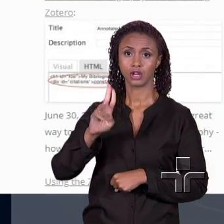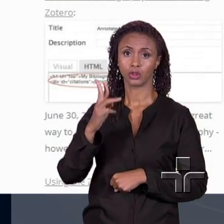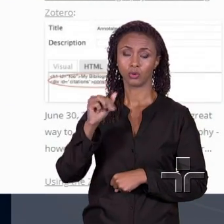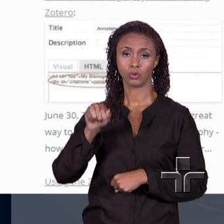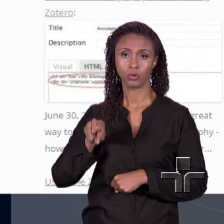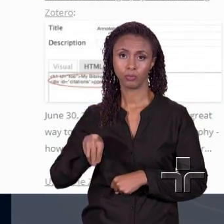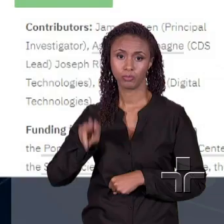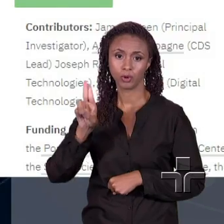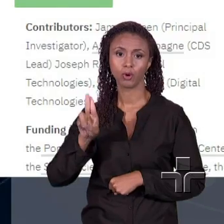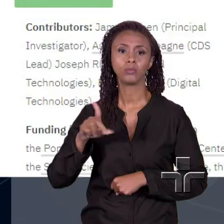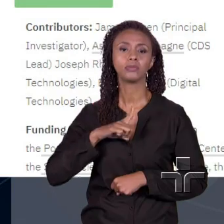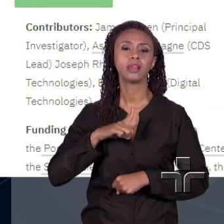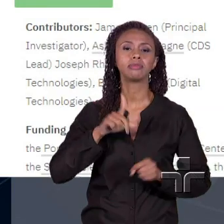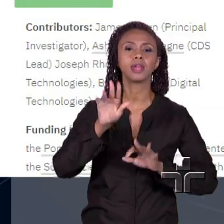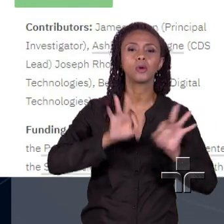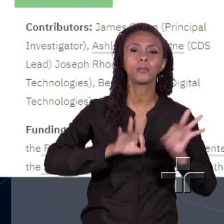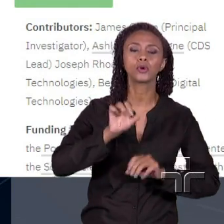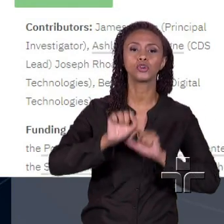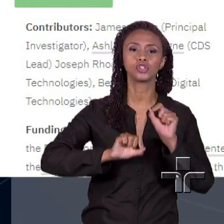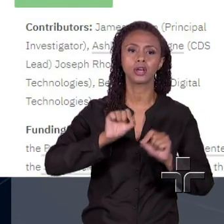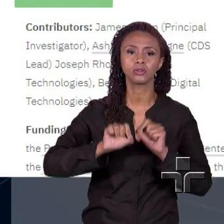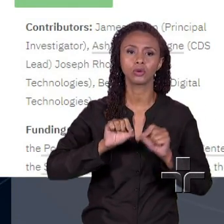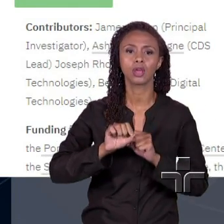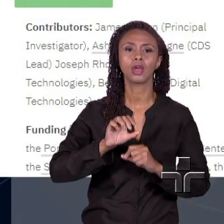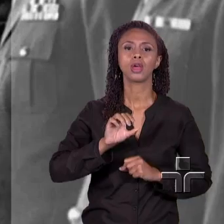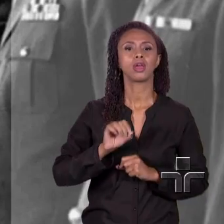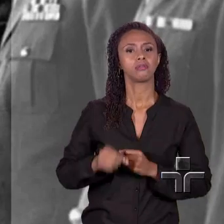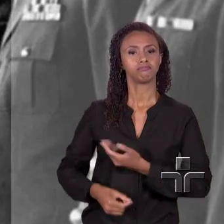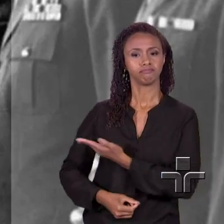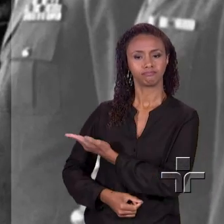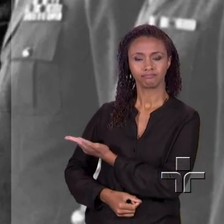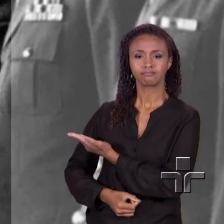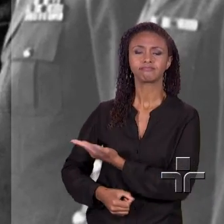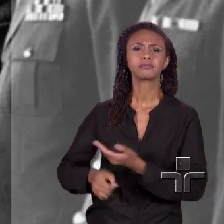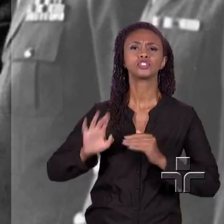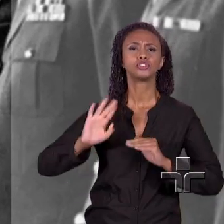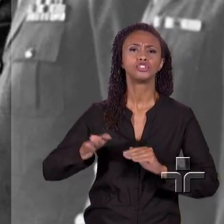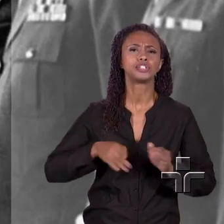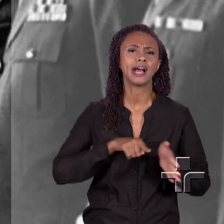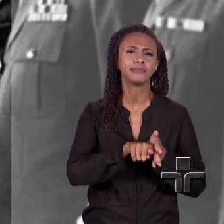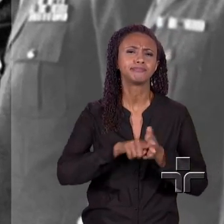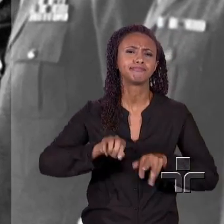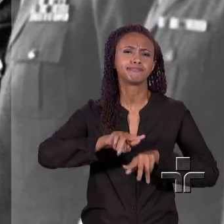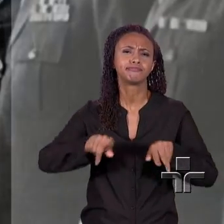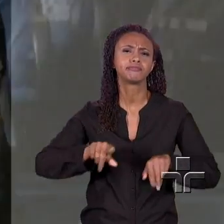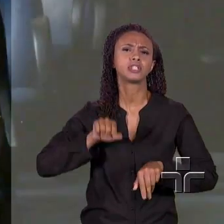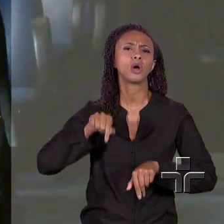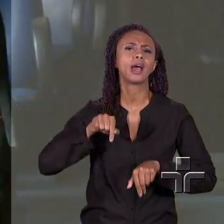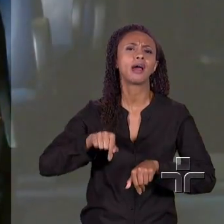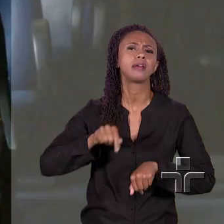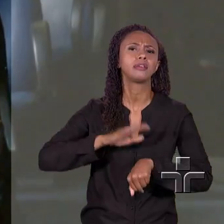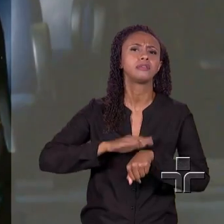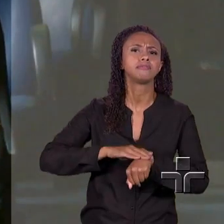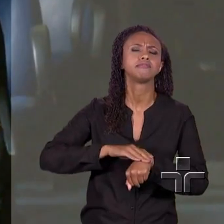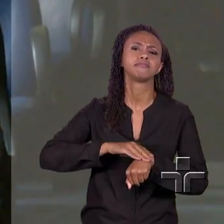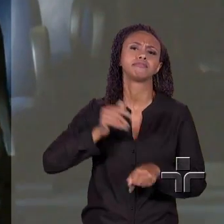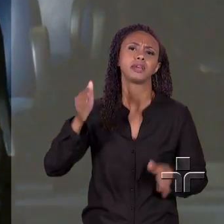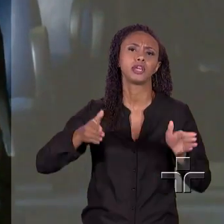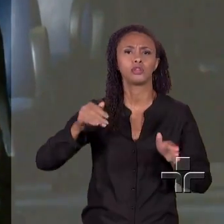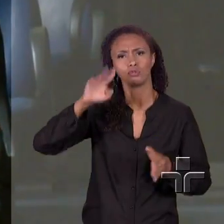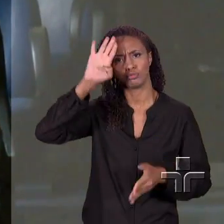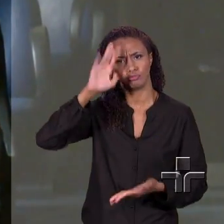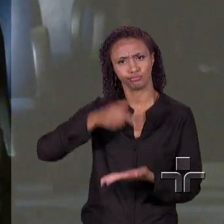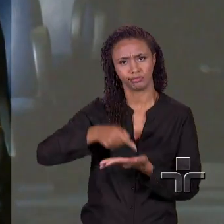projeto Opening Archives, que já digitalizou milhares de documentos sobre o período da ditadura militar no Brasil. Ao mesmo tempo, ele